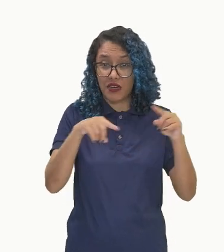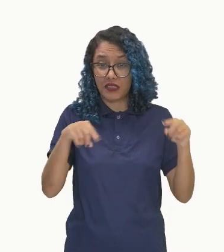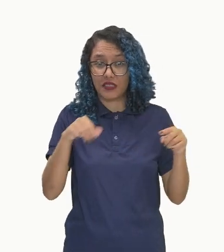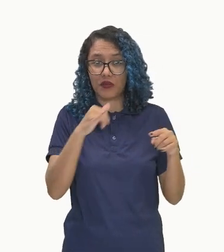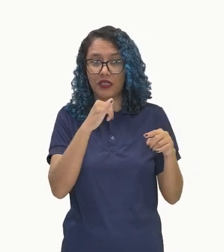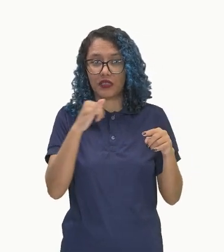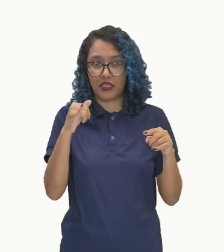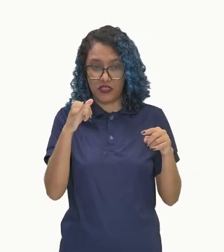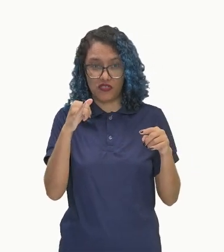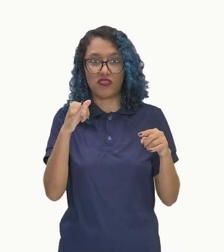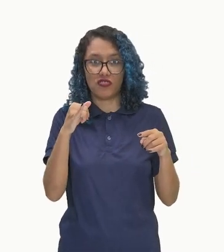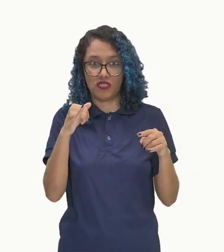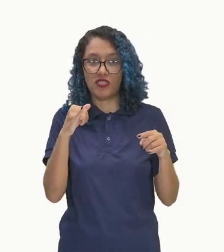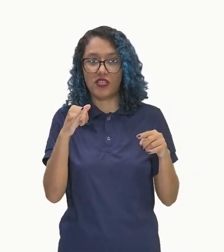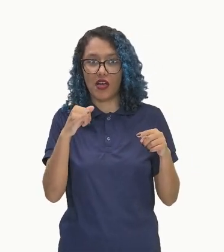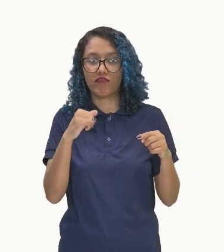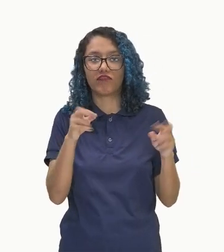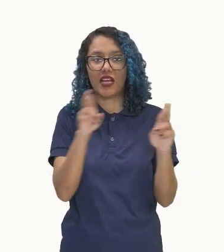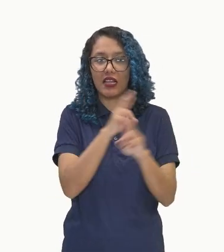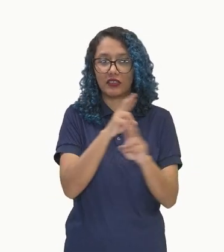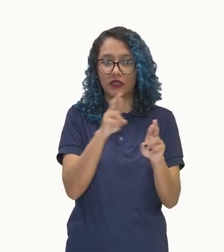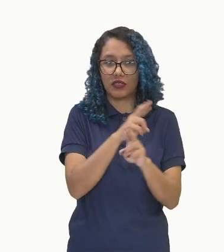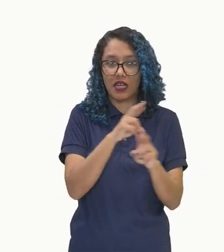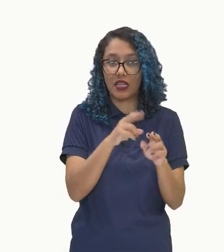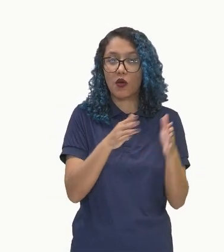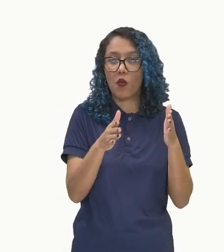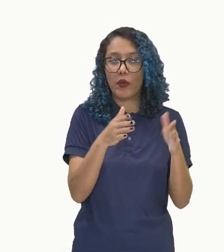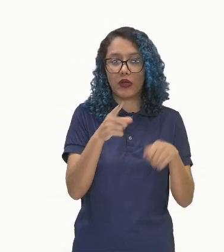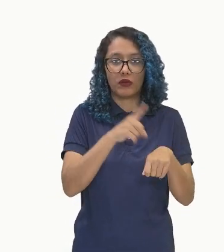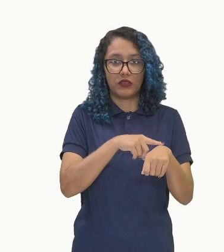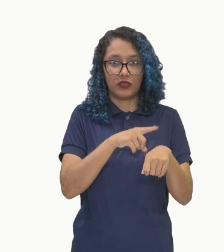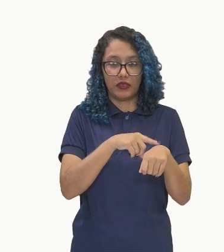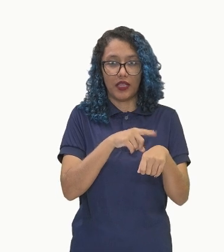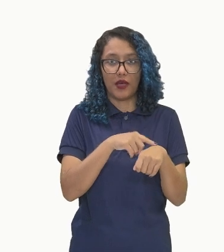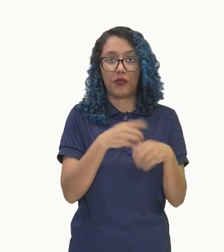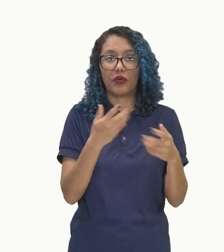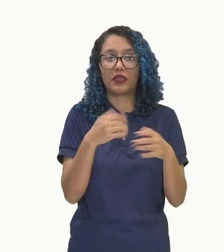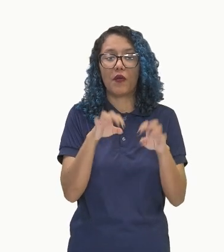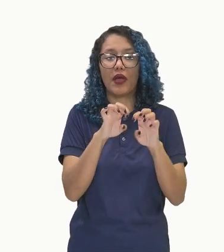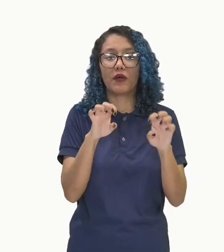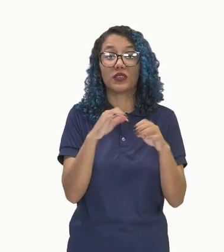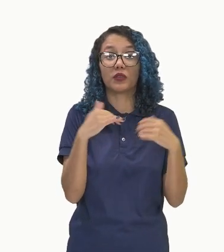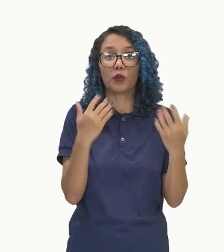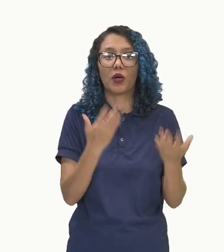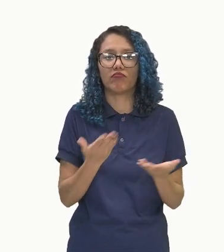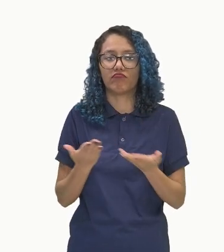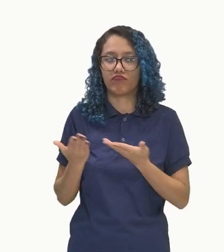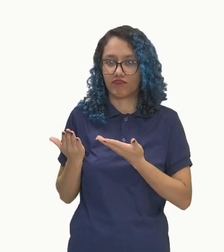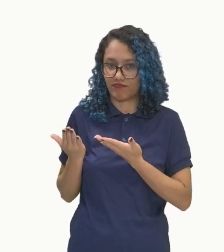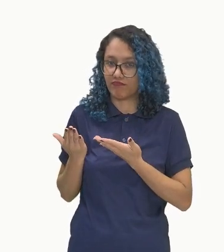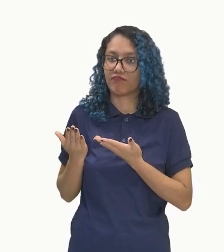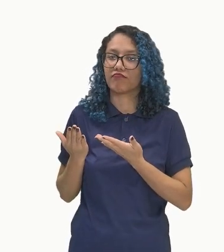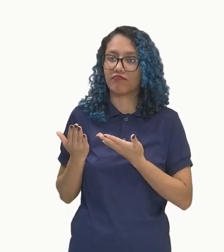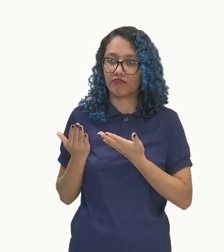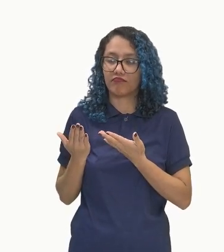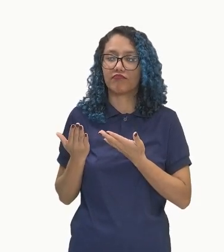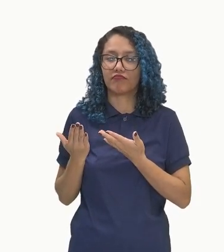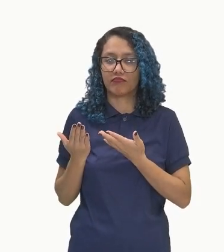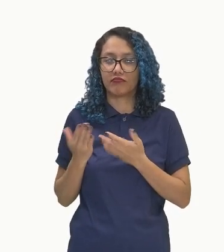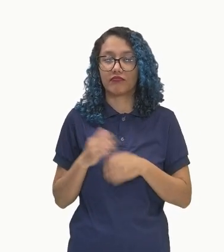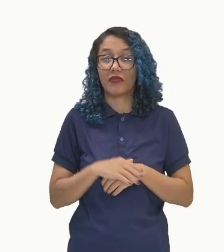vamos guardar e depois nós vamos utilizar em outro momento. Depois que eu falei que a energia,